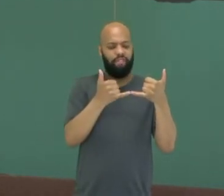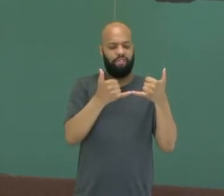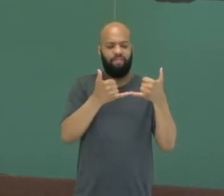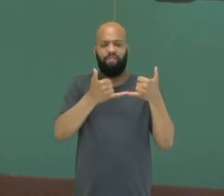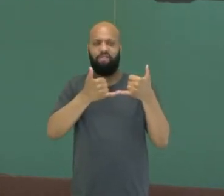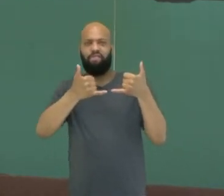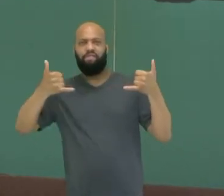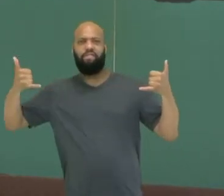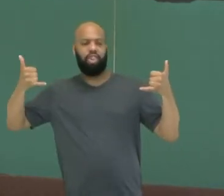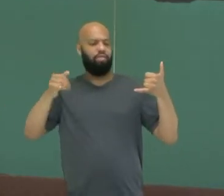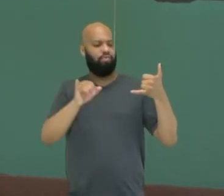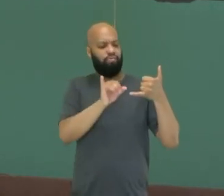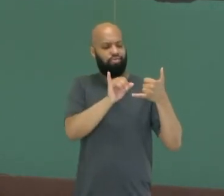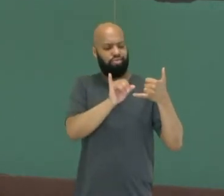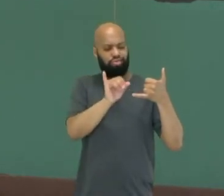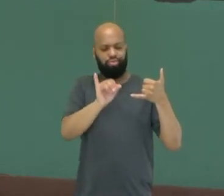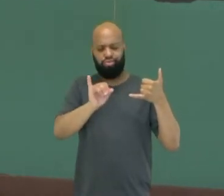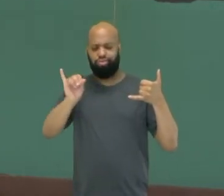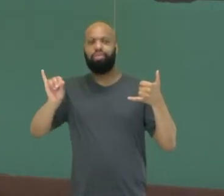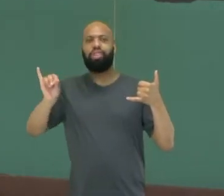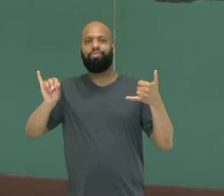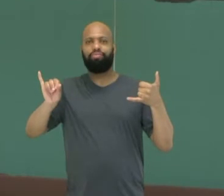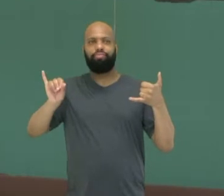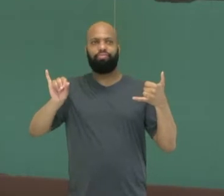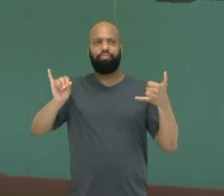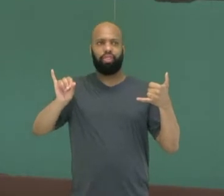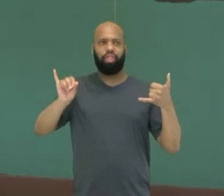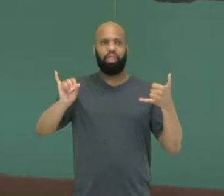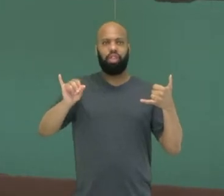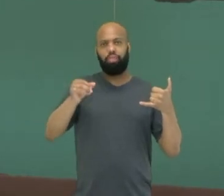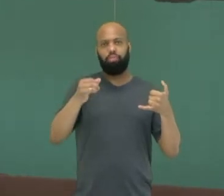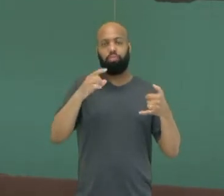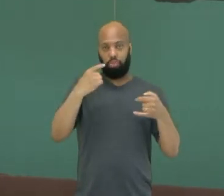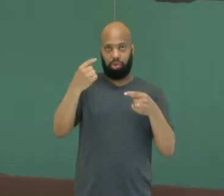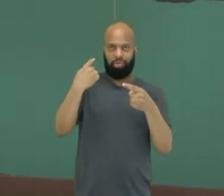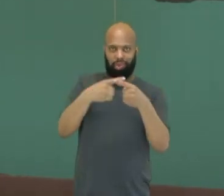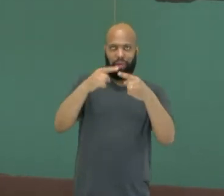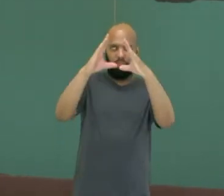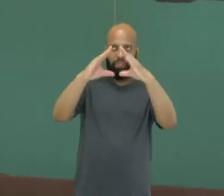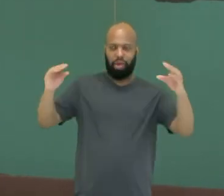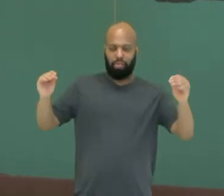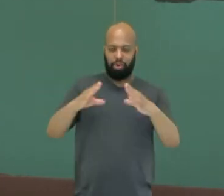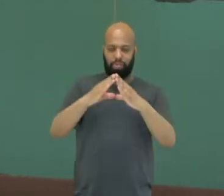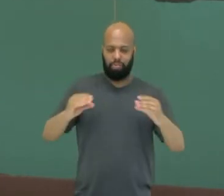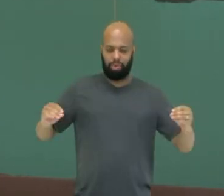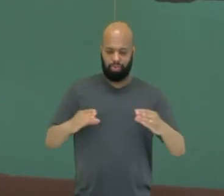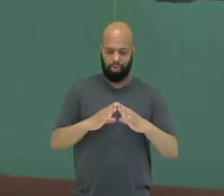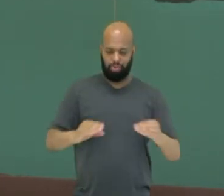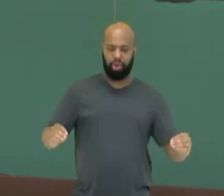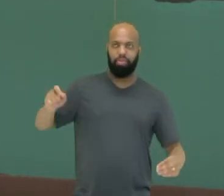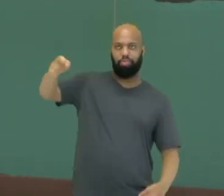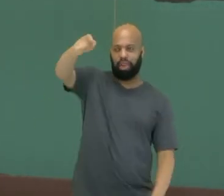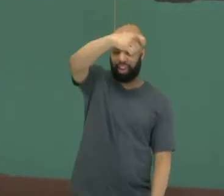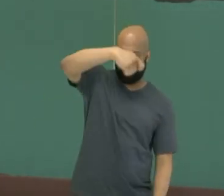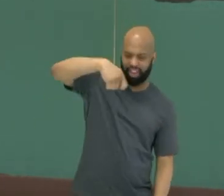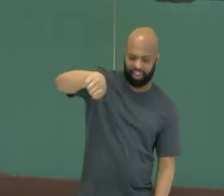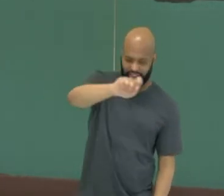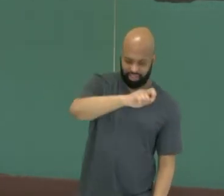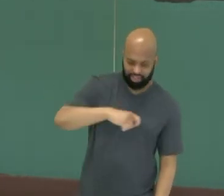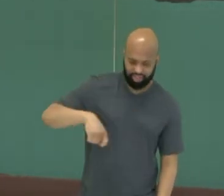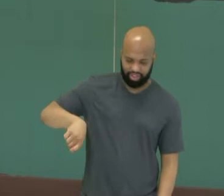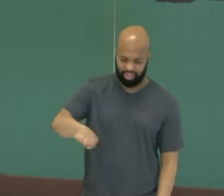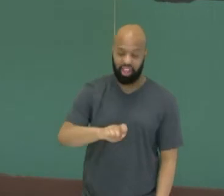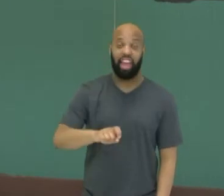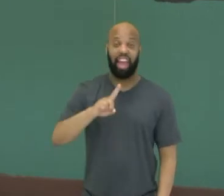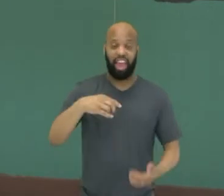temos esse longo fio que nós enrolamos na nossa árvore de Natal, que conduz esta corrente elétrica